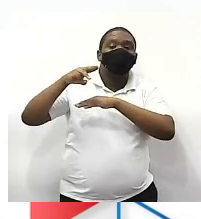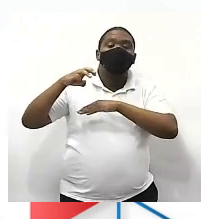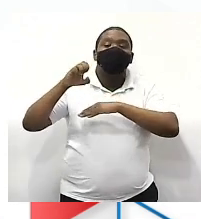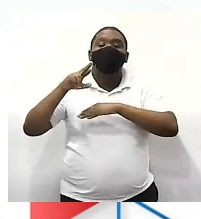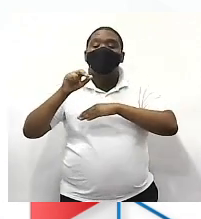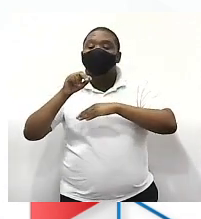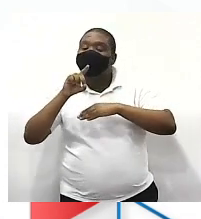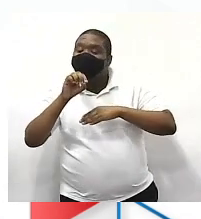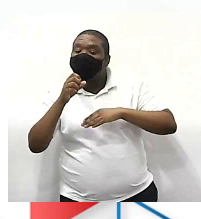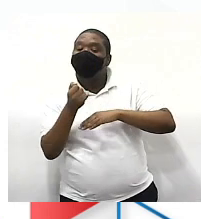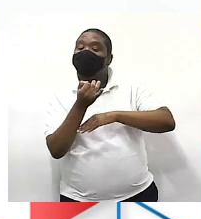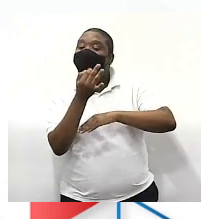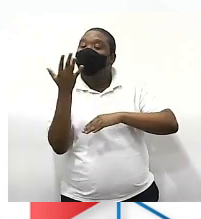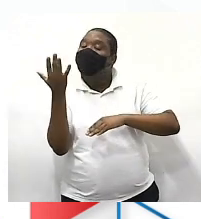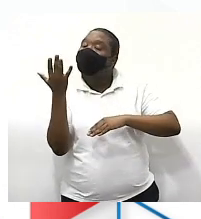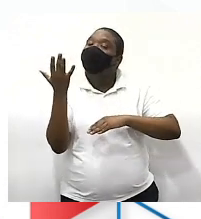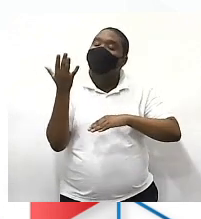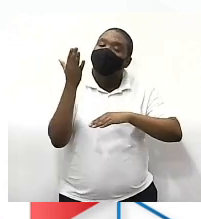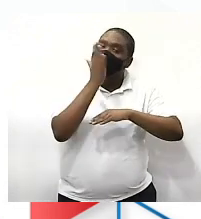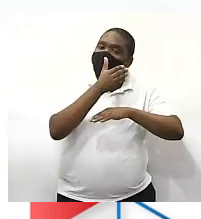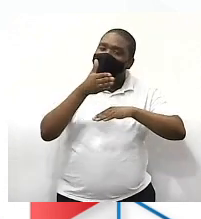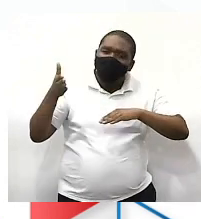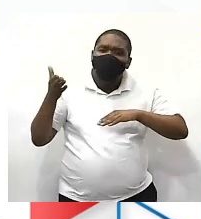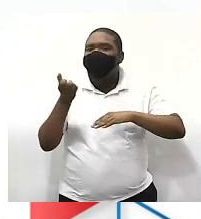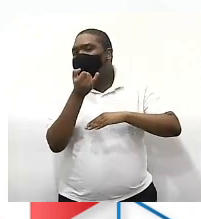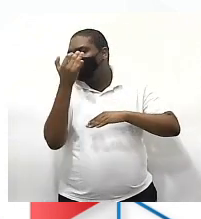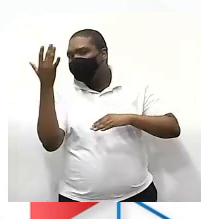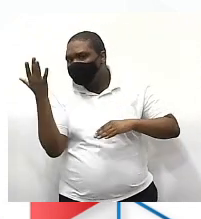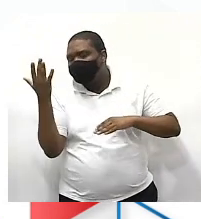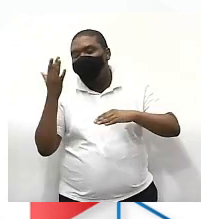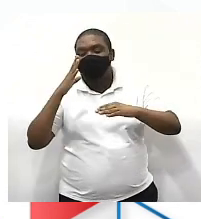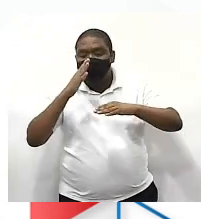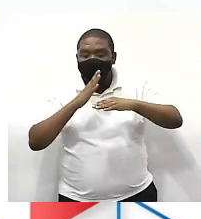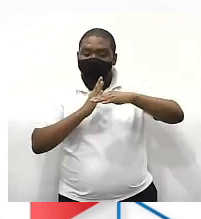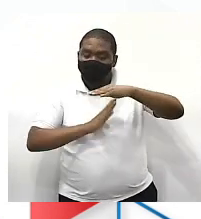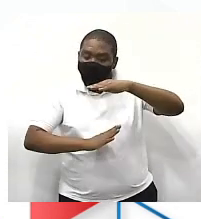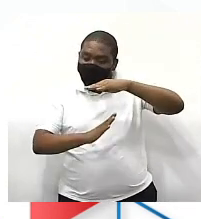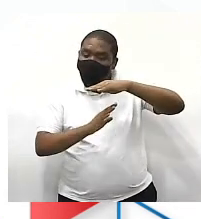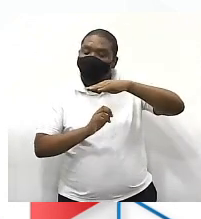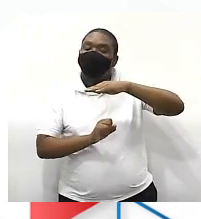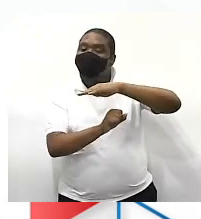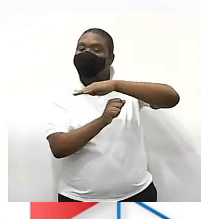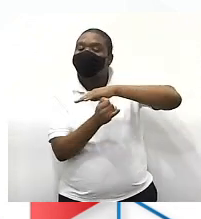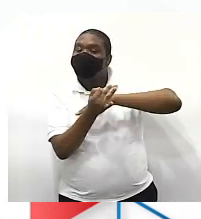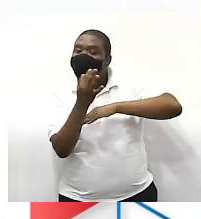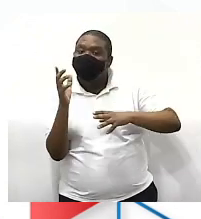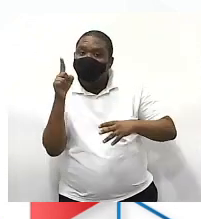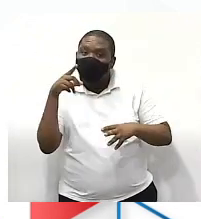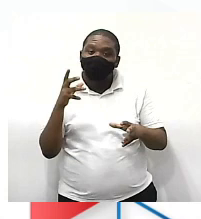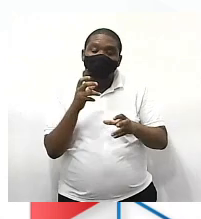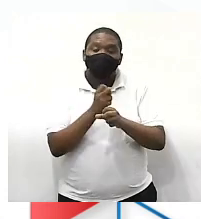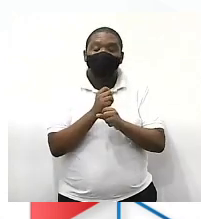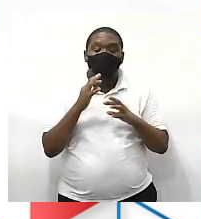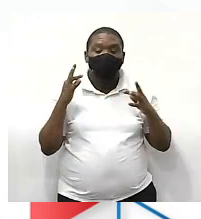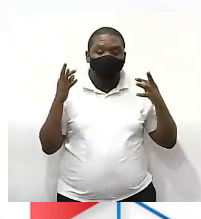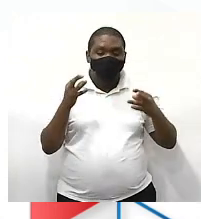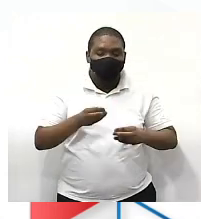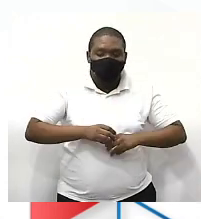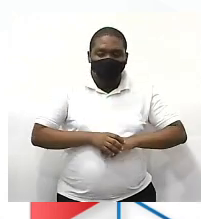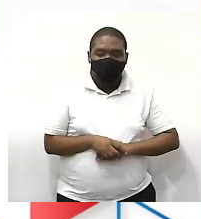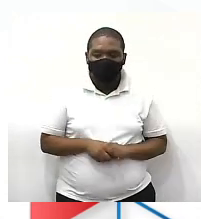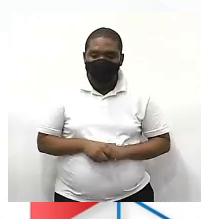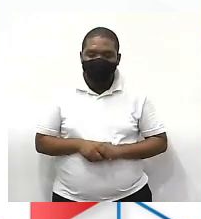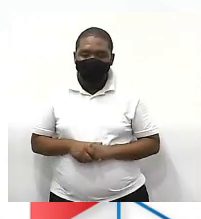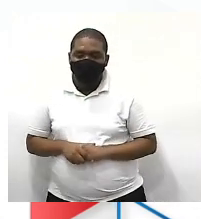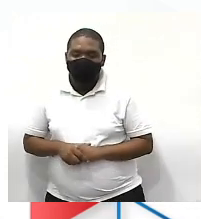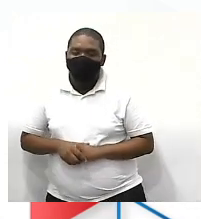quantas partes foram consideradas, tá? E o denominador é o número total daquele objeto que